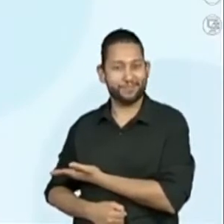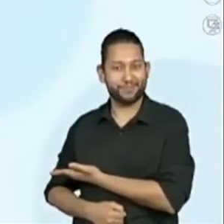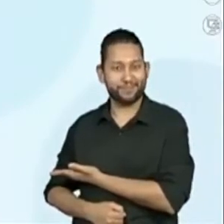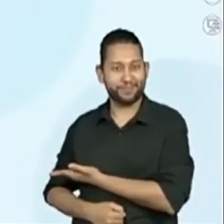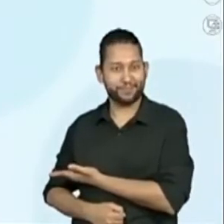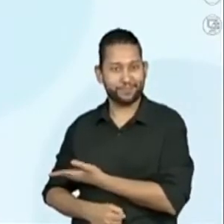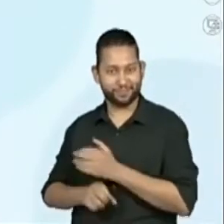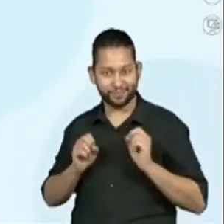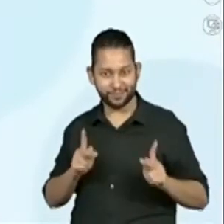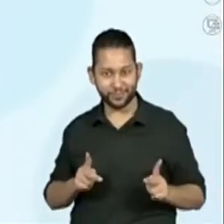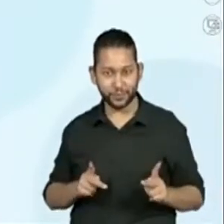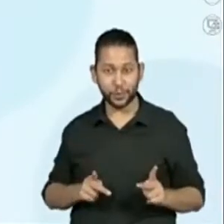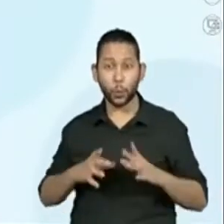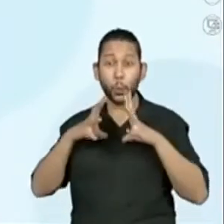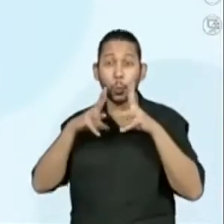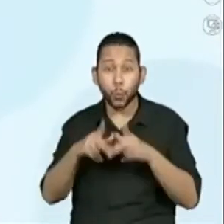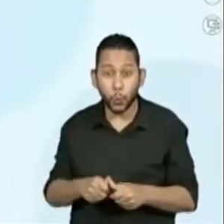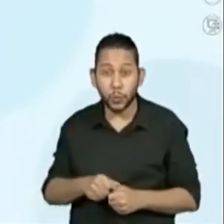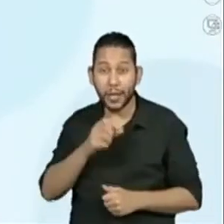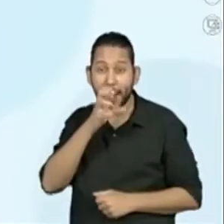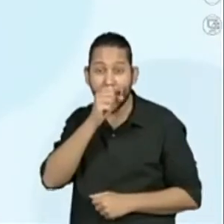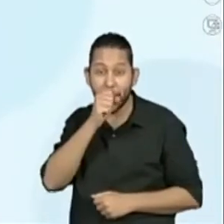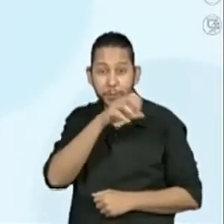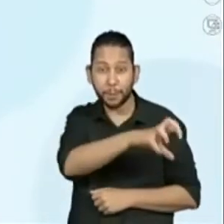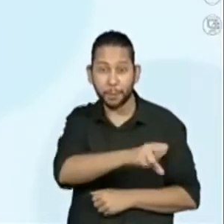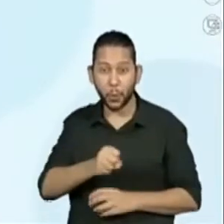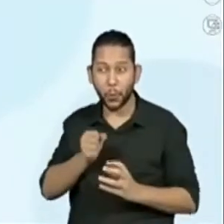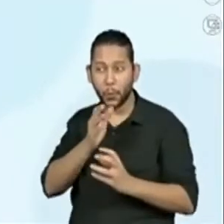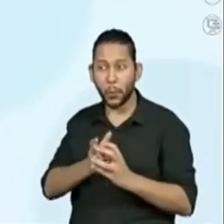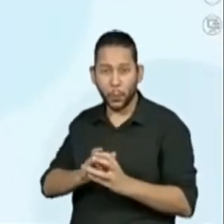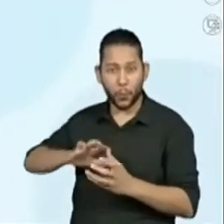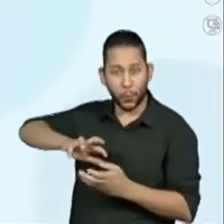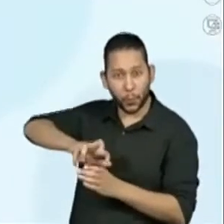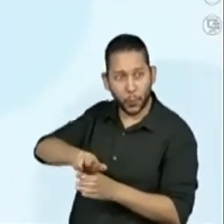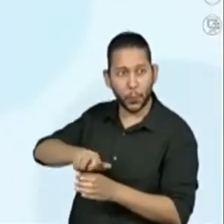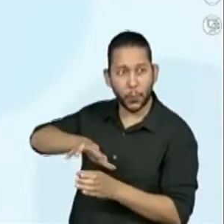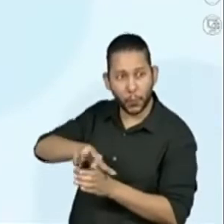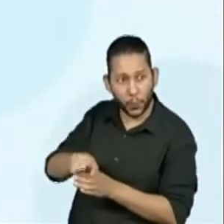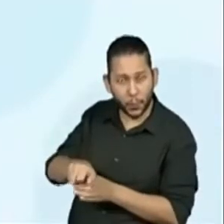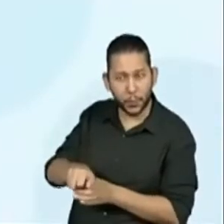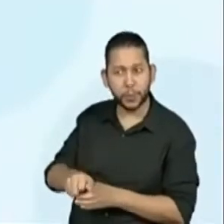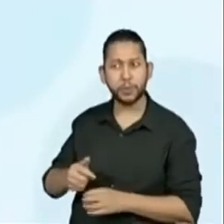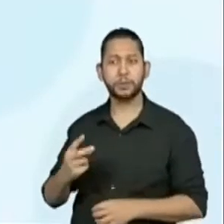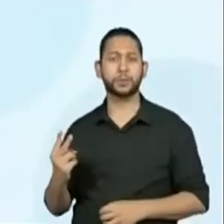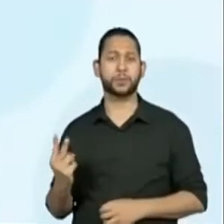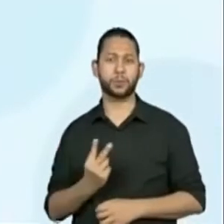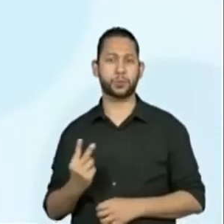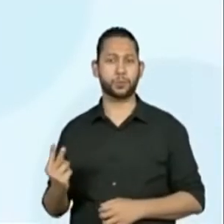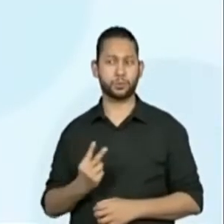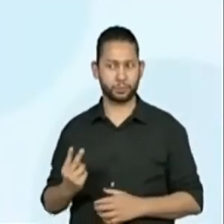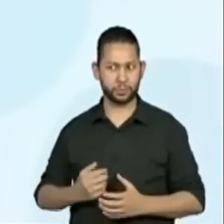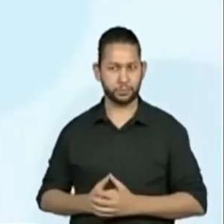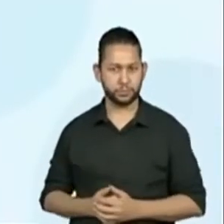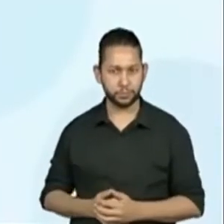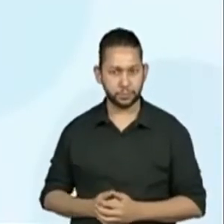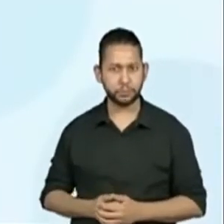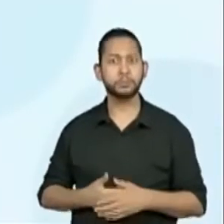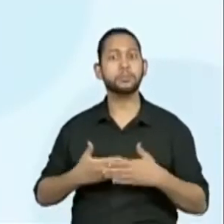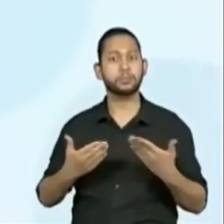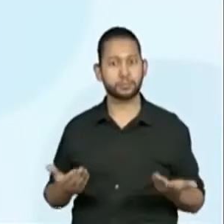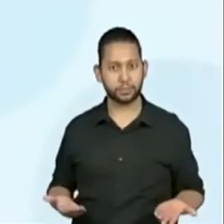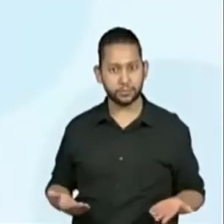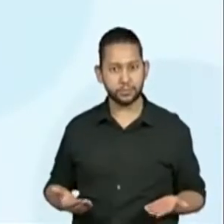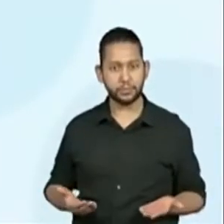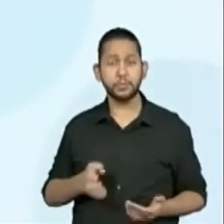e no total foram utilizadas certo Oi de novo só para reforçar Que bom